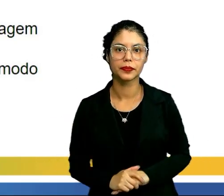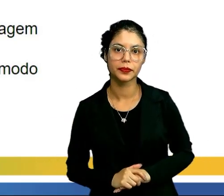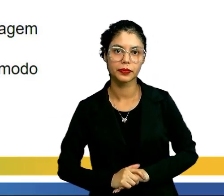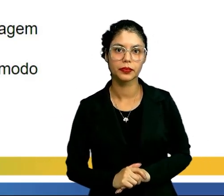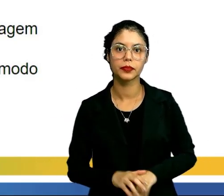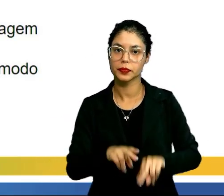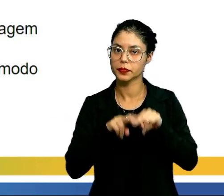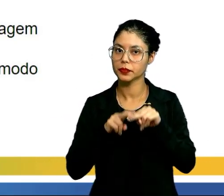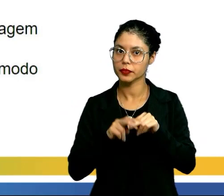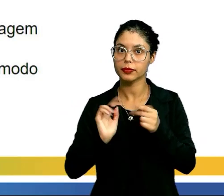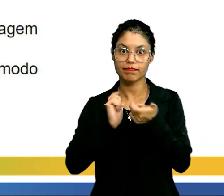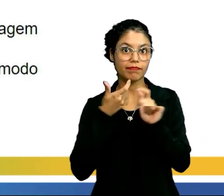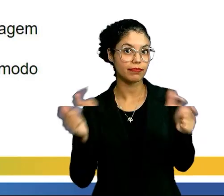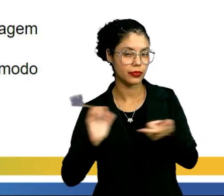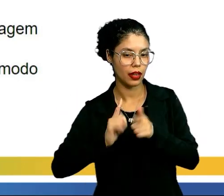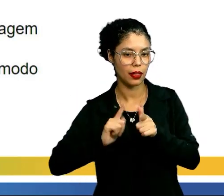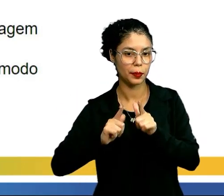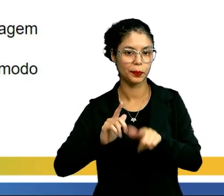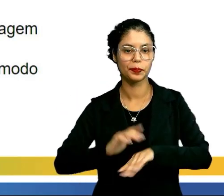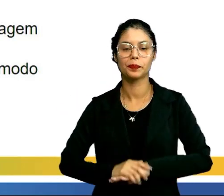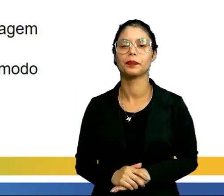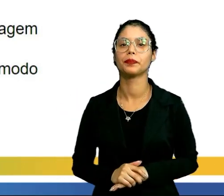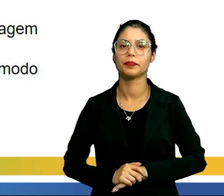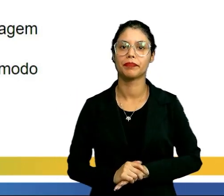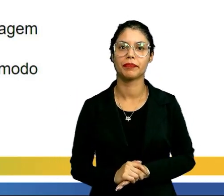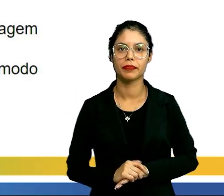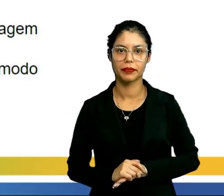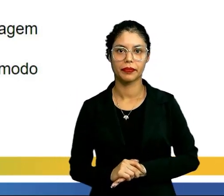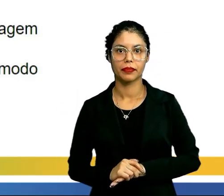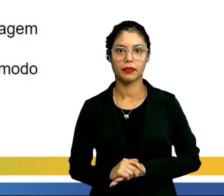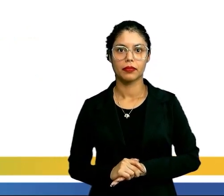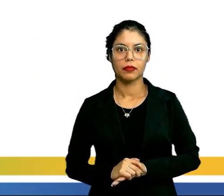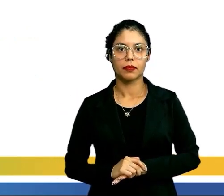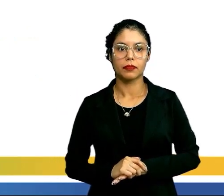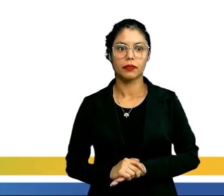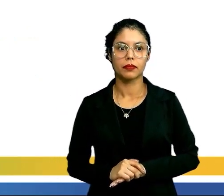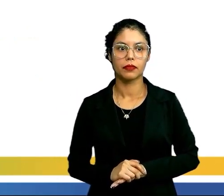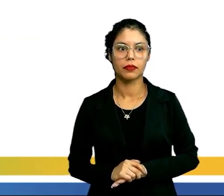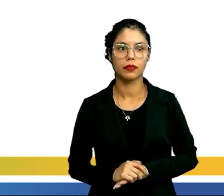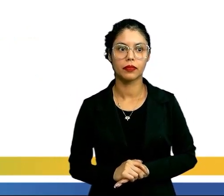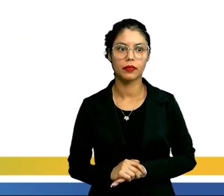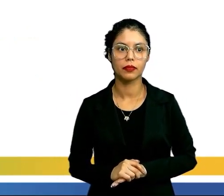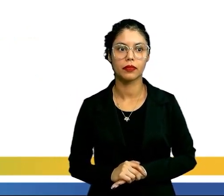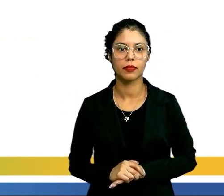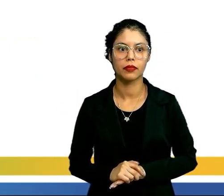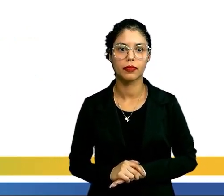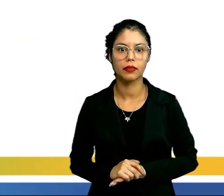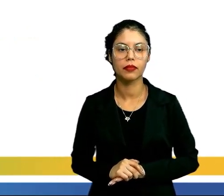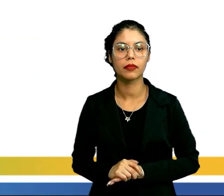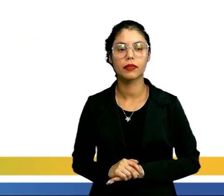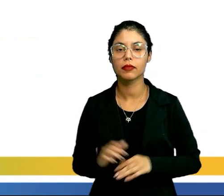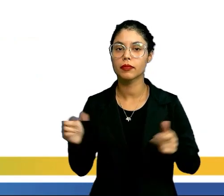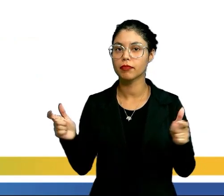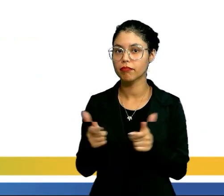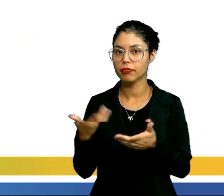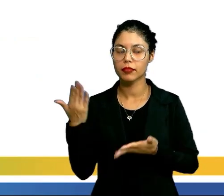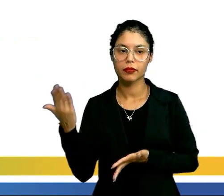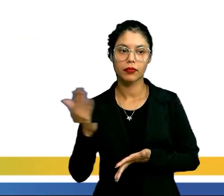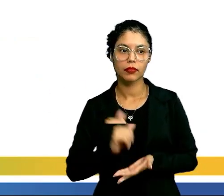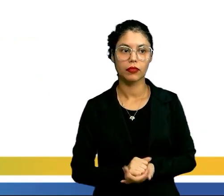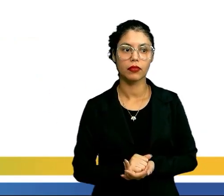linguagem. Por isso que ela está enorme aí bem no centro da tela para vocês. E aí a última e não menos